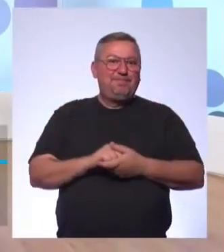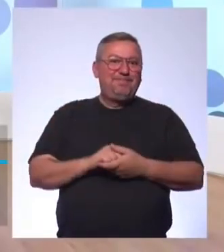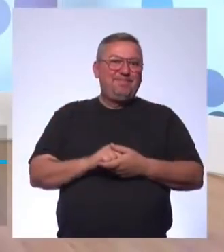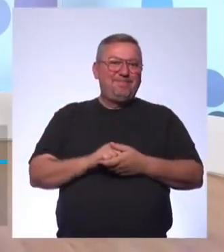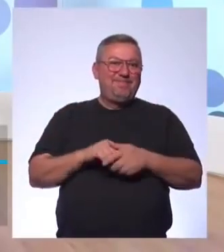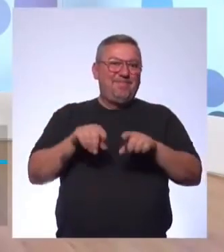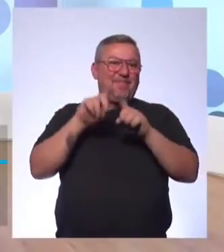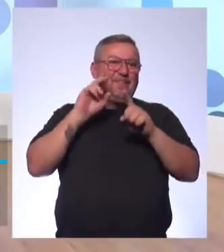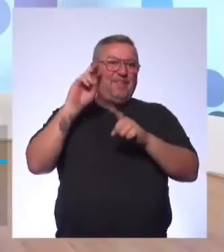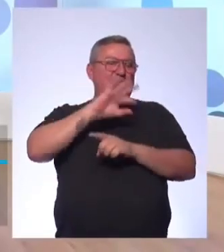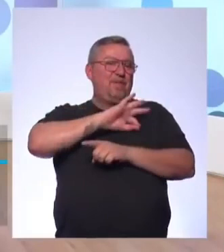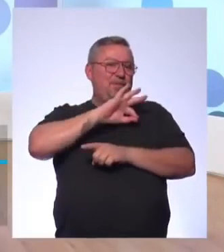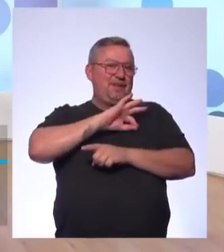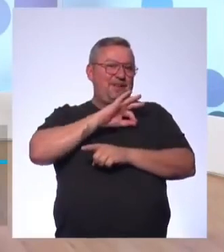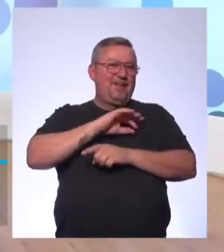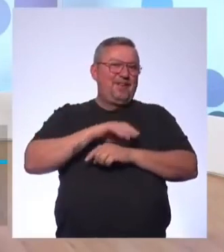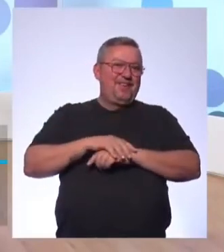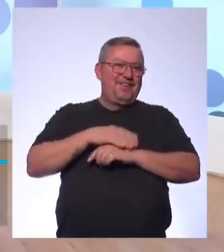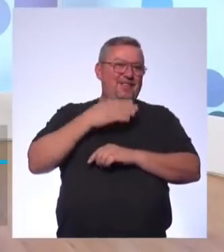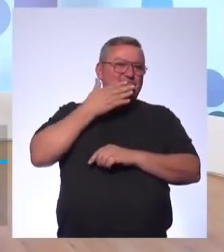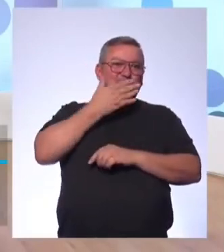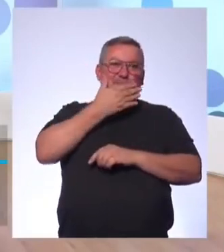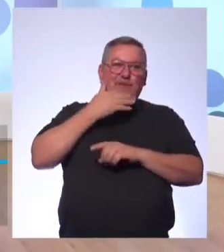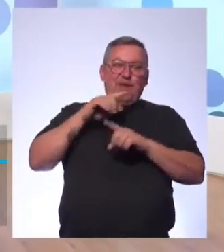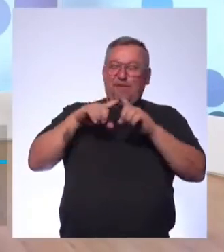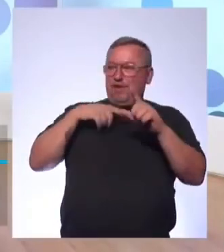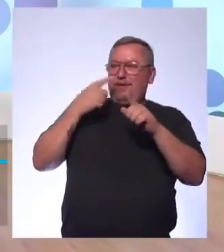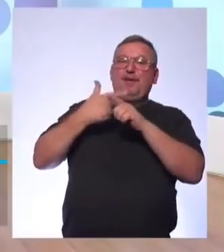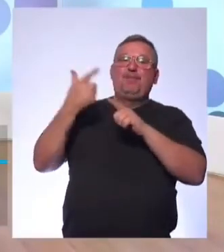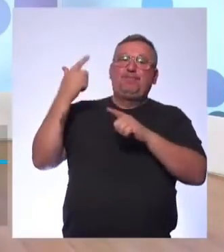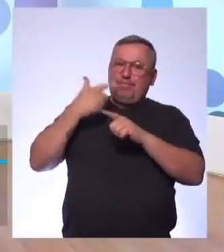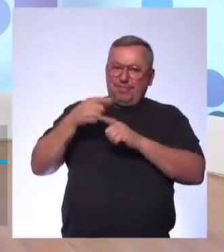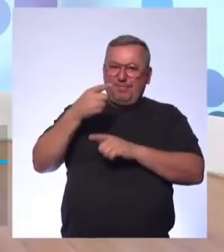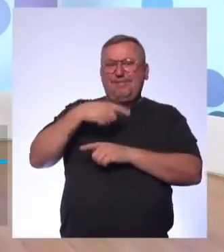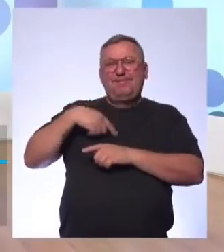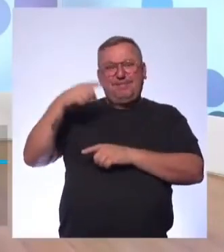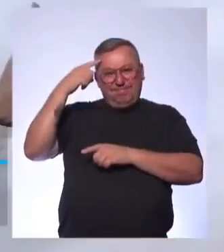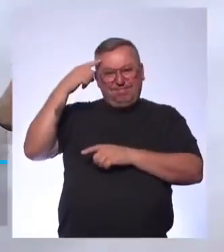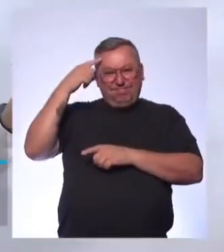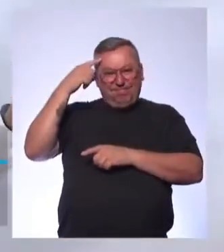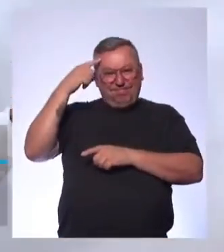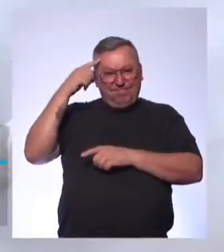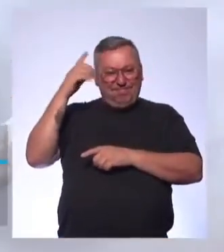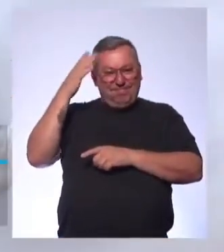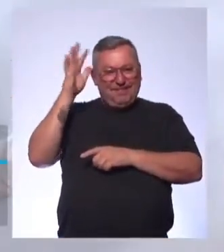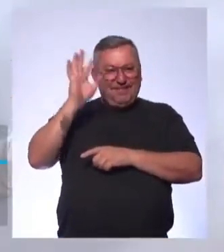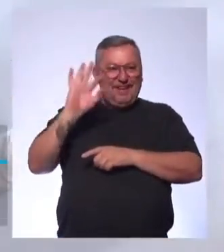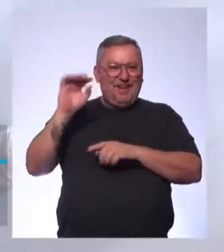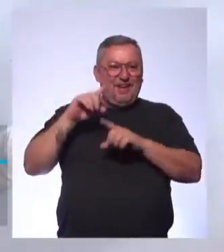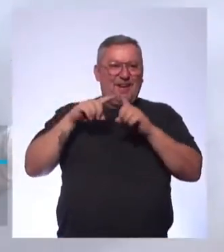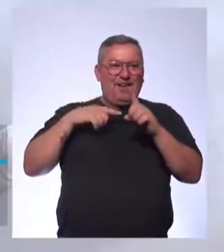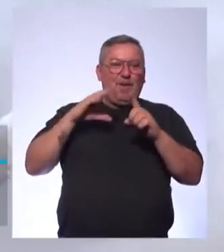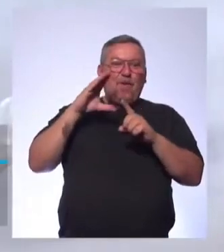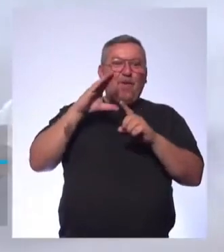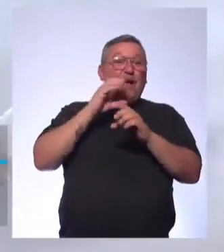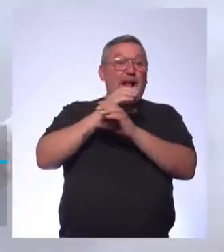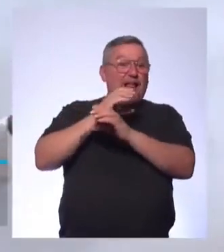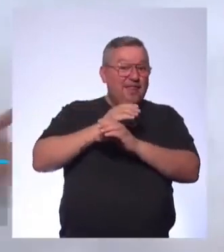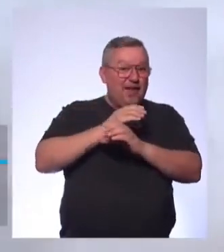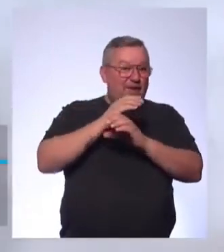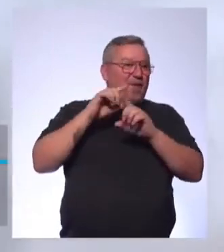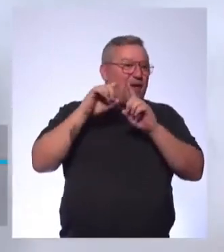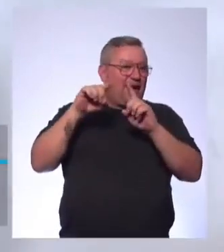Lembra do policial lá? Não esqueci o nome agora. Ó, já deu uma bugada aqui, como dizem os alunos, tá? Eu não entendi nada do que ele falou, que canal é esse, né? Mas ele